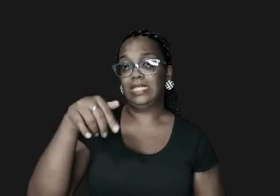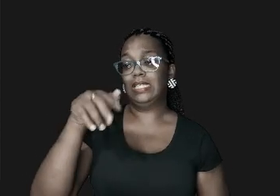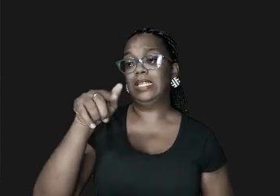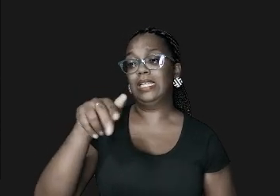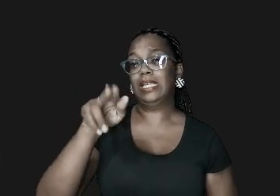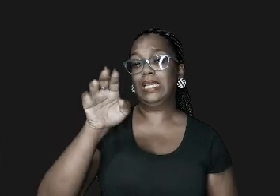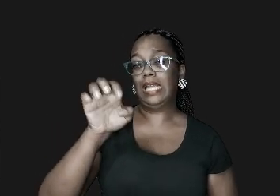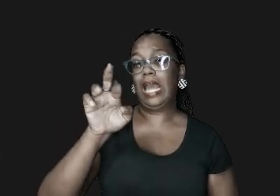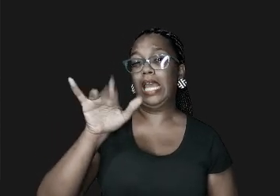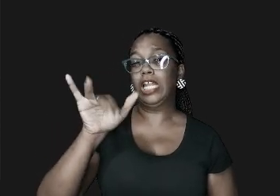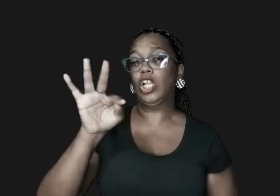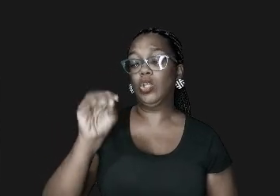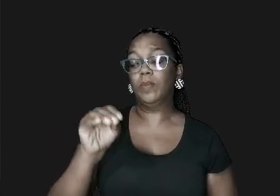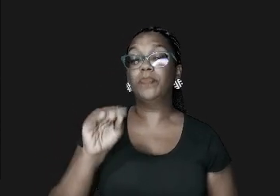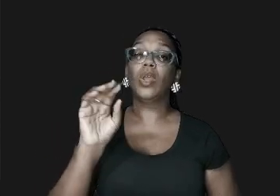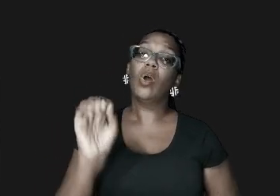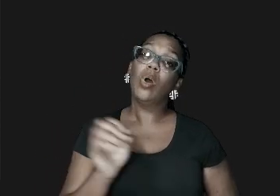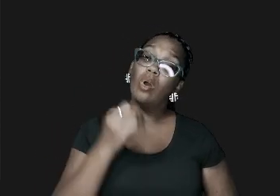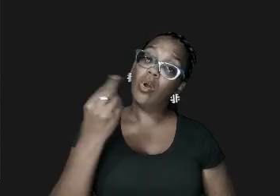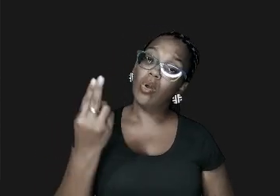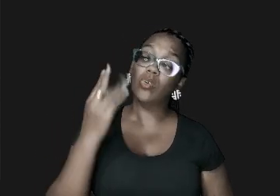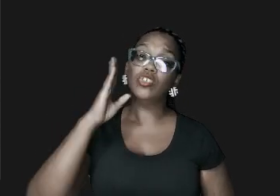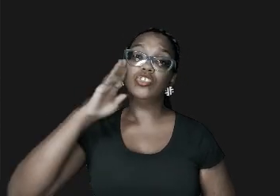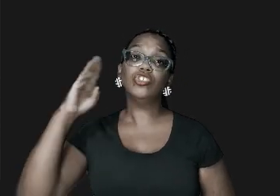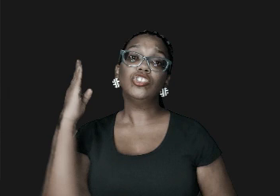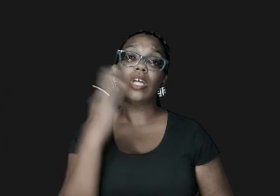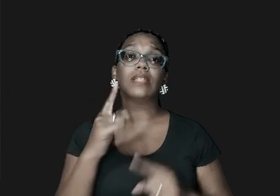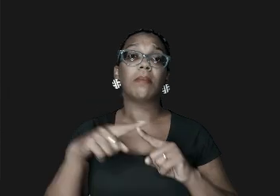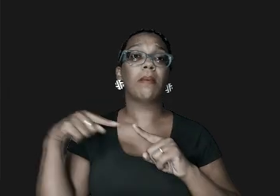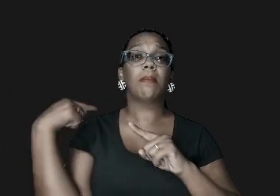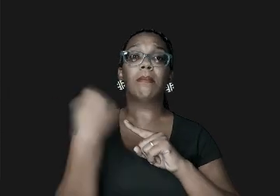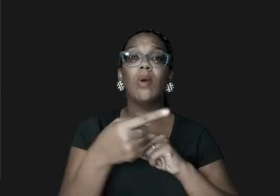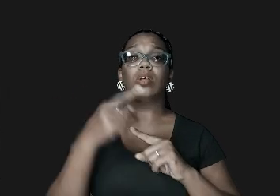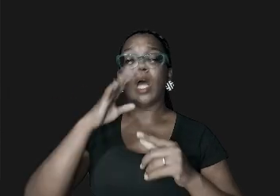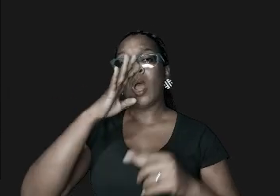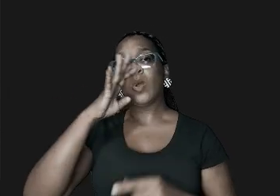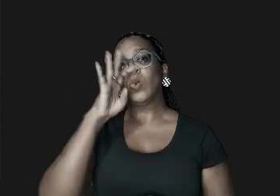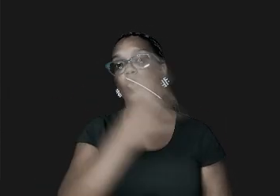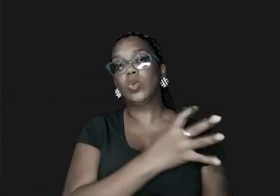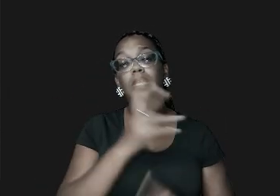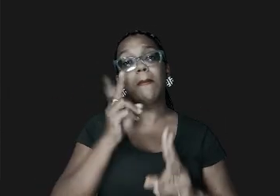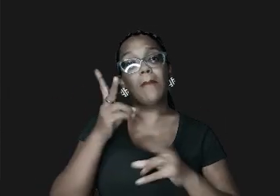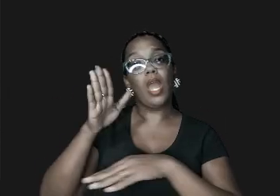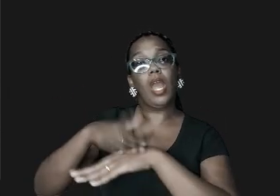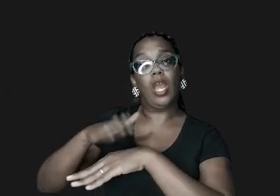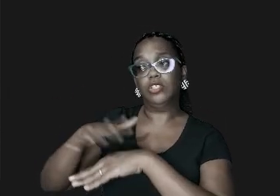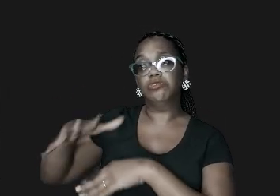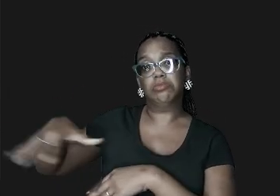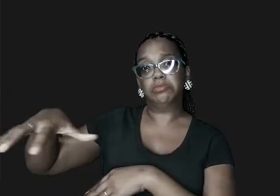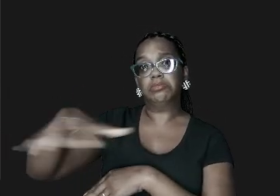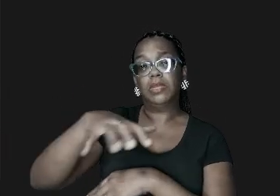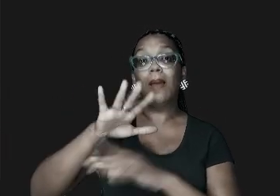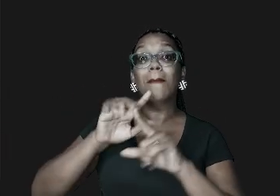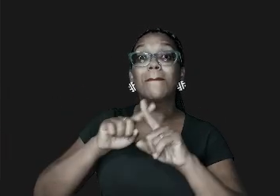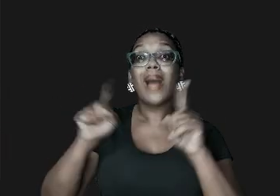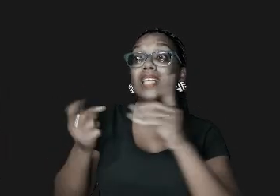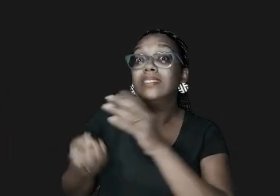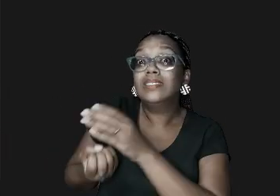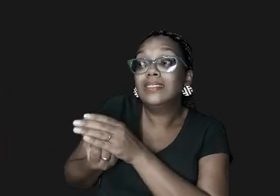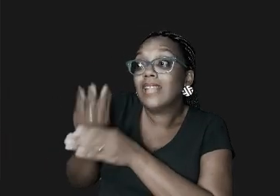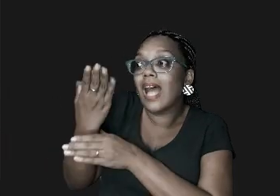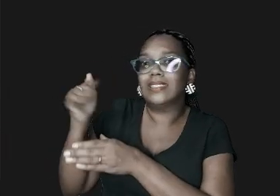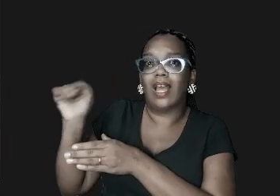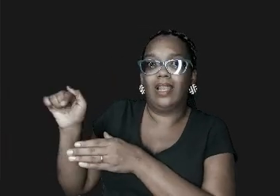o inquérito nacional ou diretamente após oferecer o tema de acusação pela